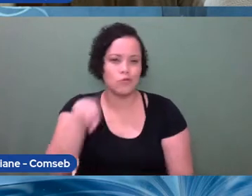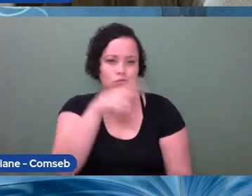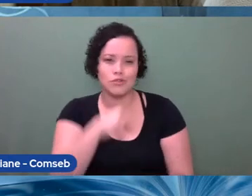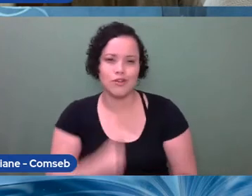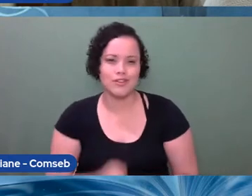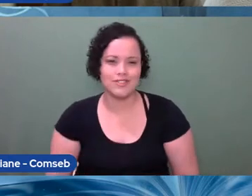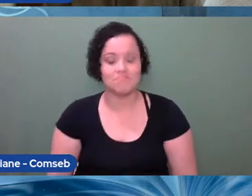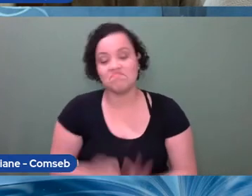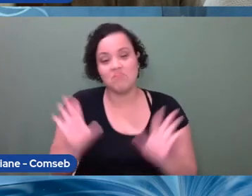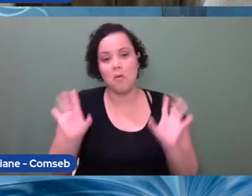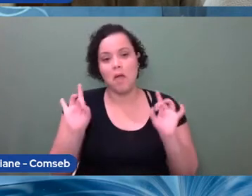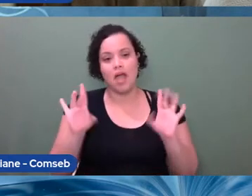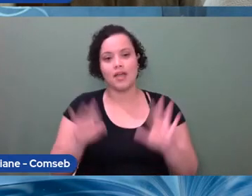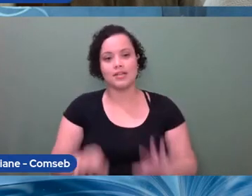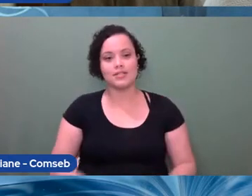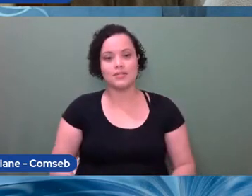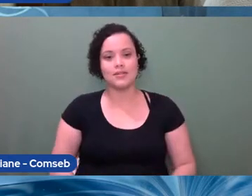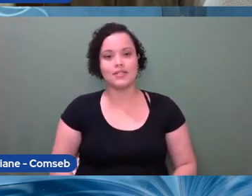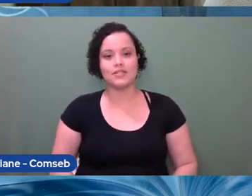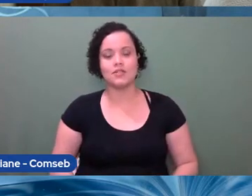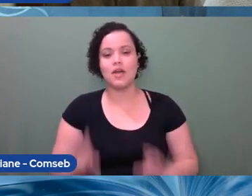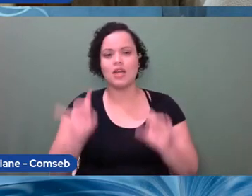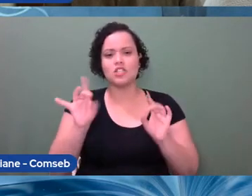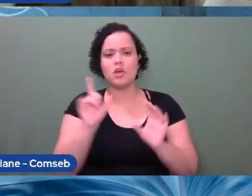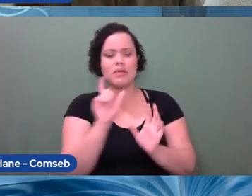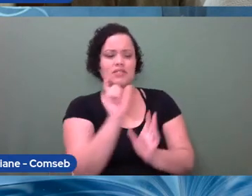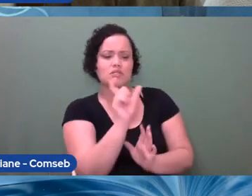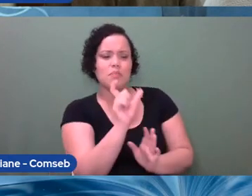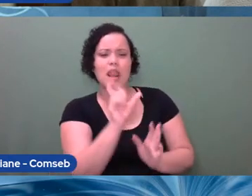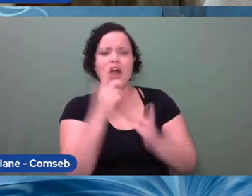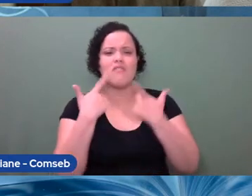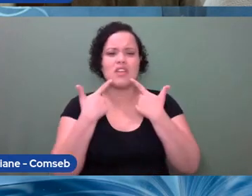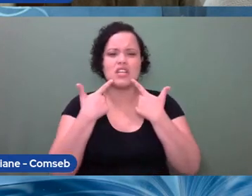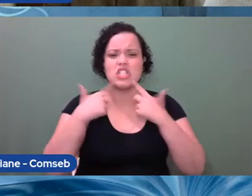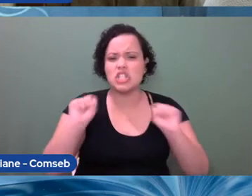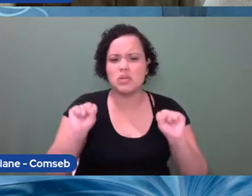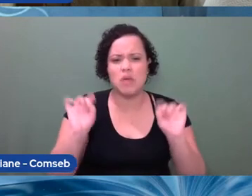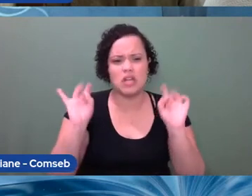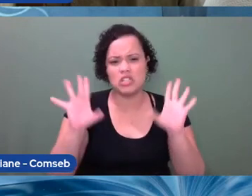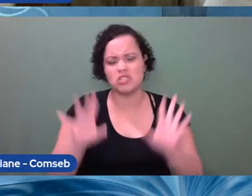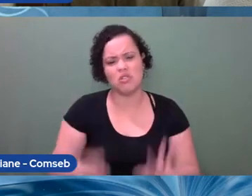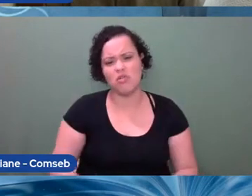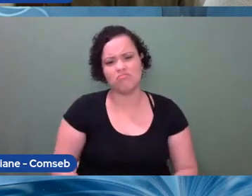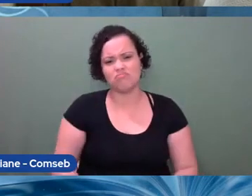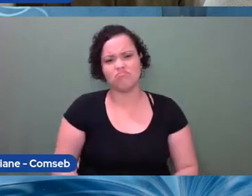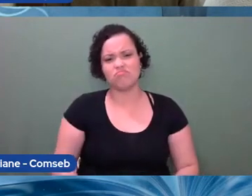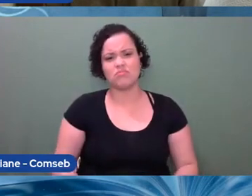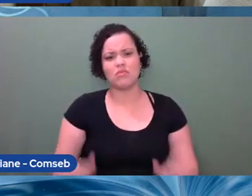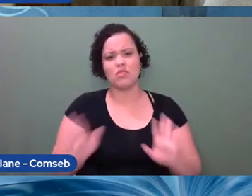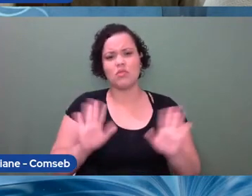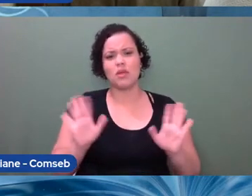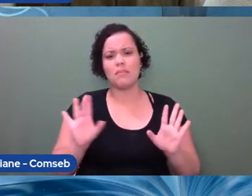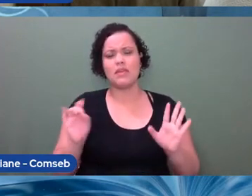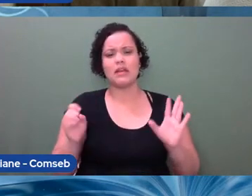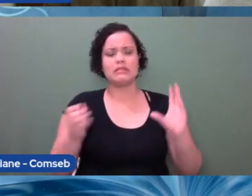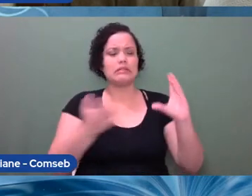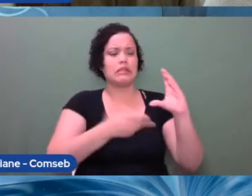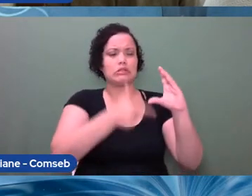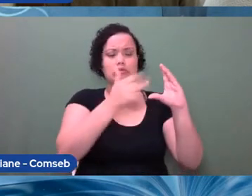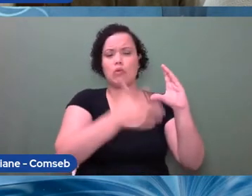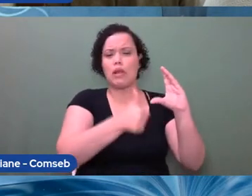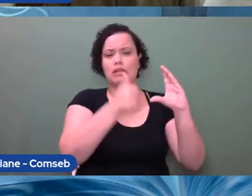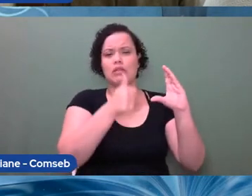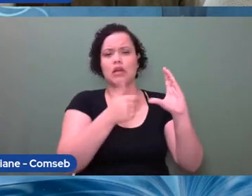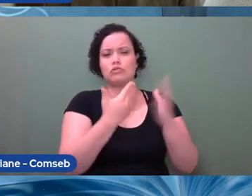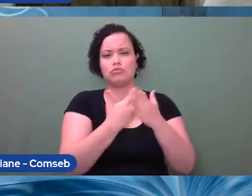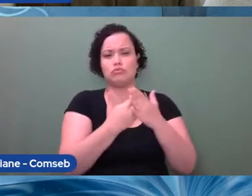esteja citado, mas é uma questão só de semântica, só de linguagem. Não cabia lá nos atributos da divindade, a gente está citando